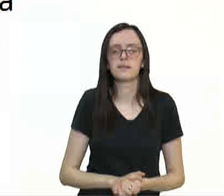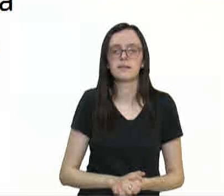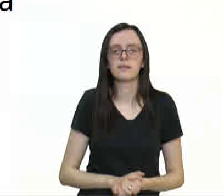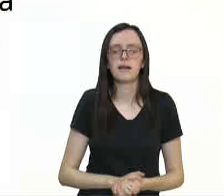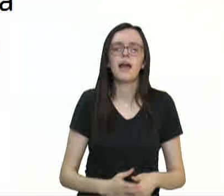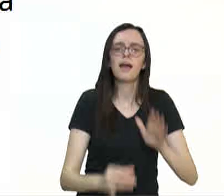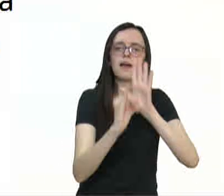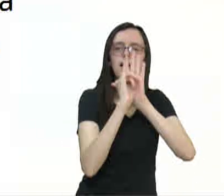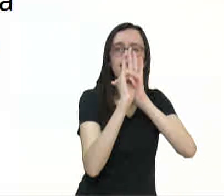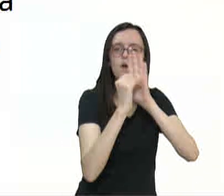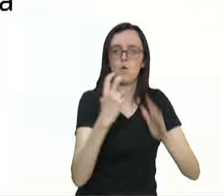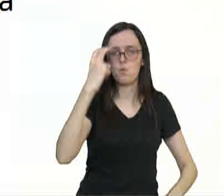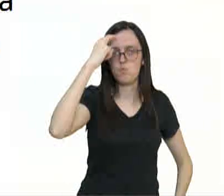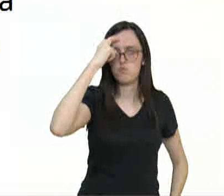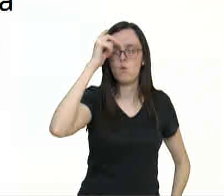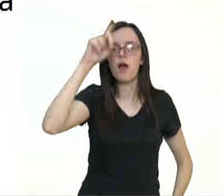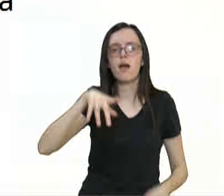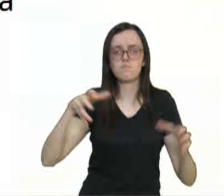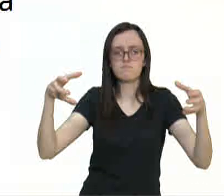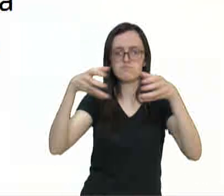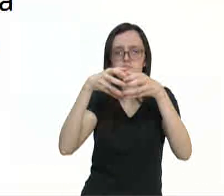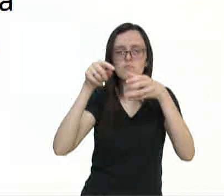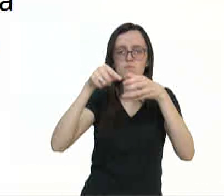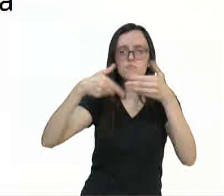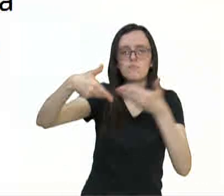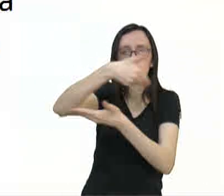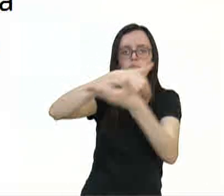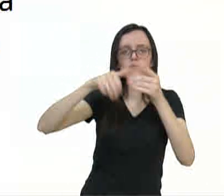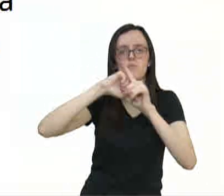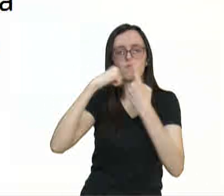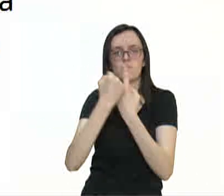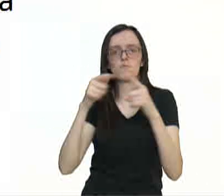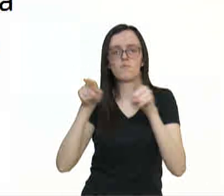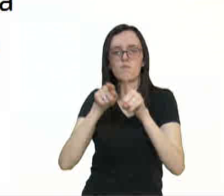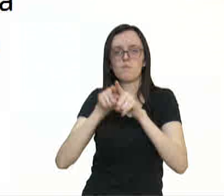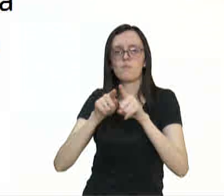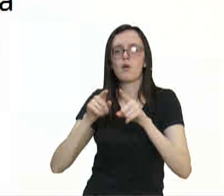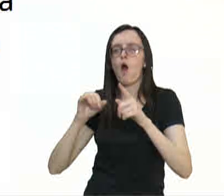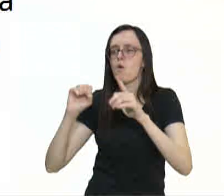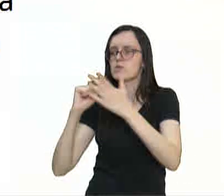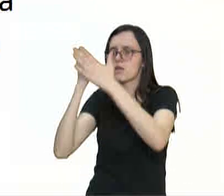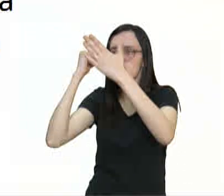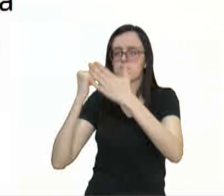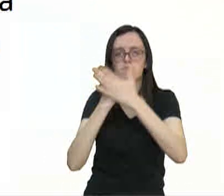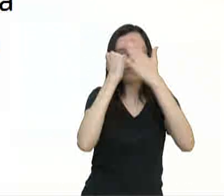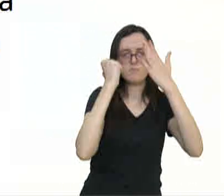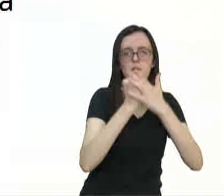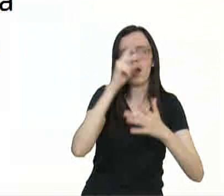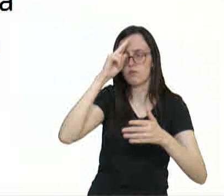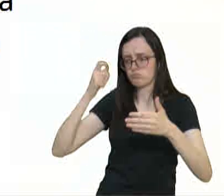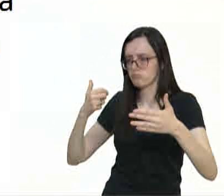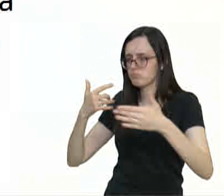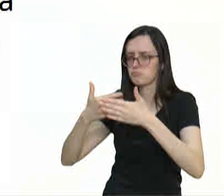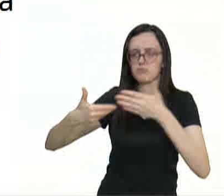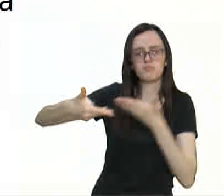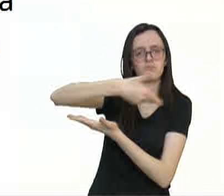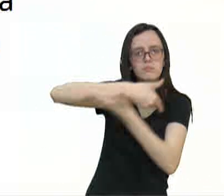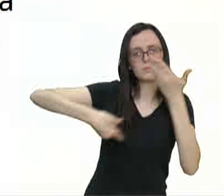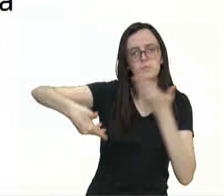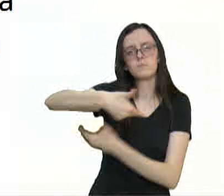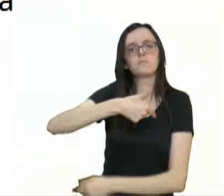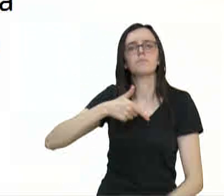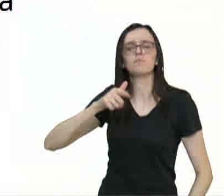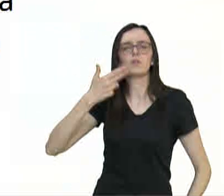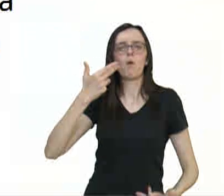A identidade cultural é um conjunto vivo de relações sociais e patrimônios simbólicos historicamente compartilhados que estabelece